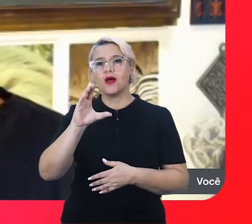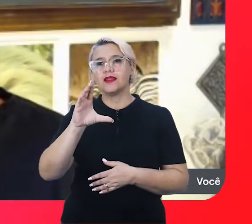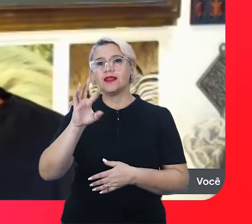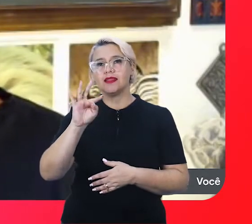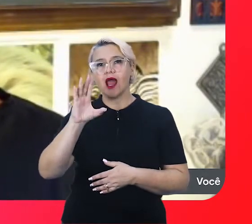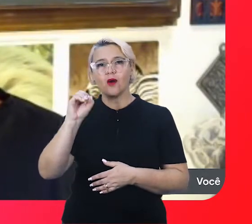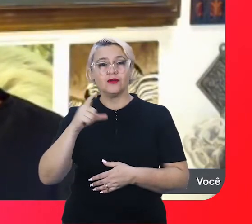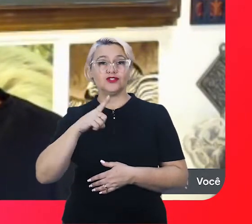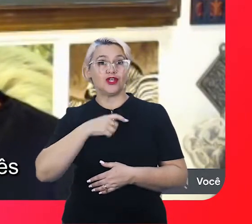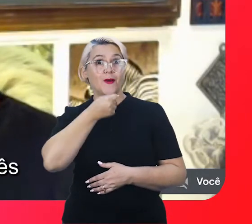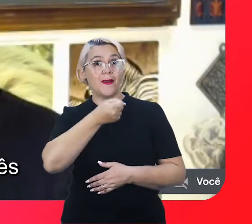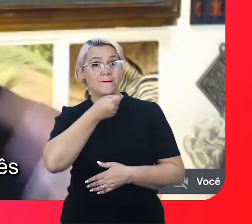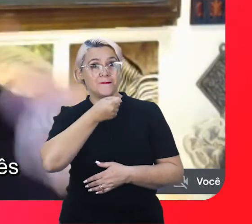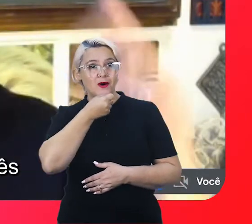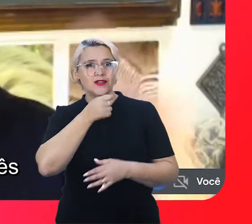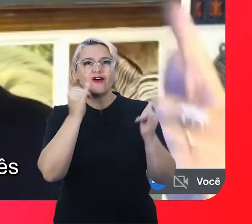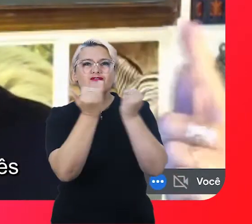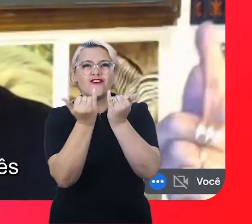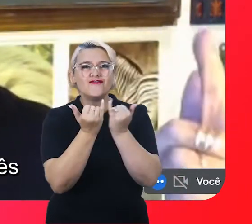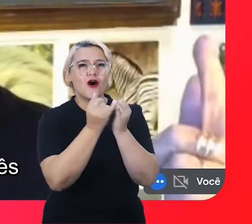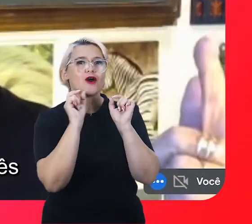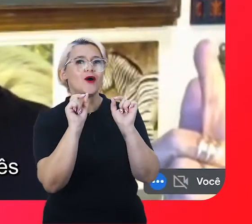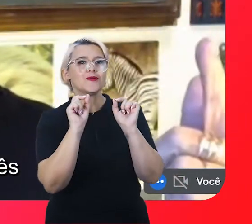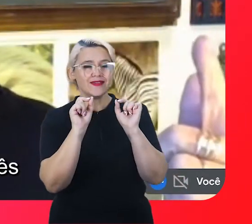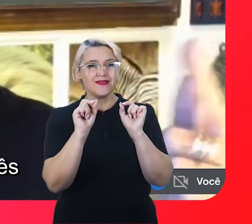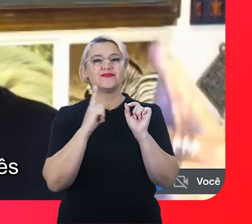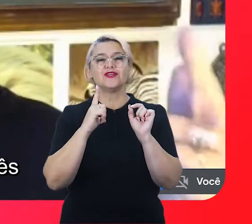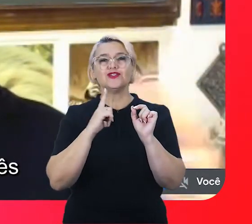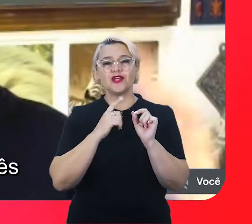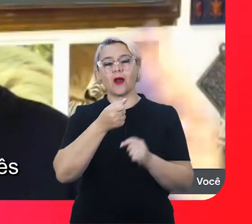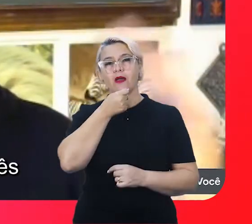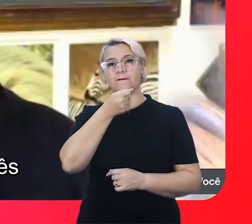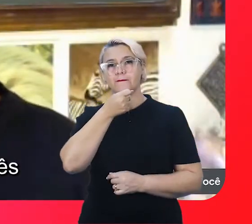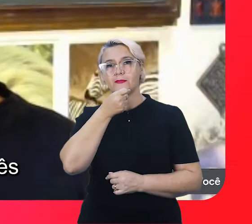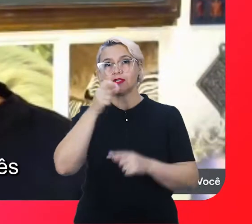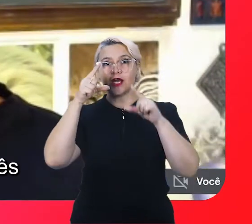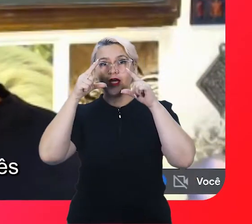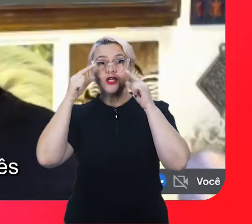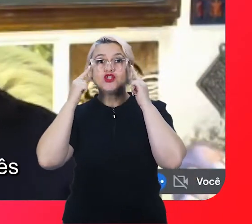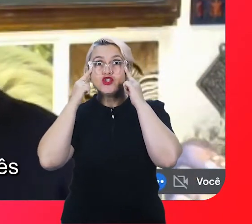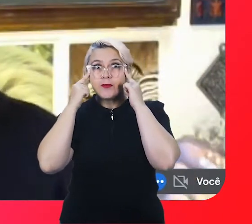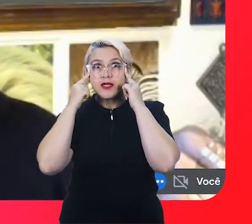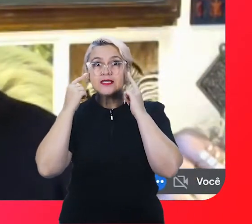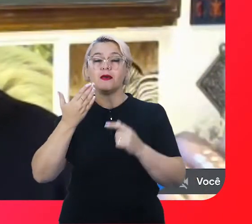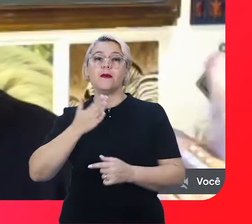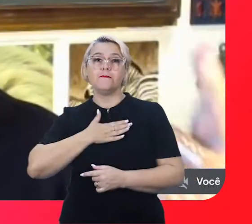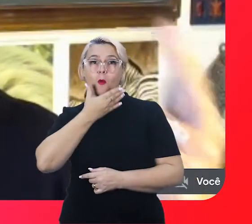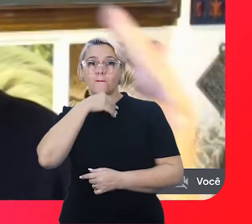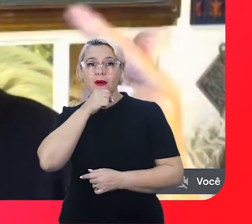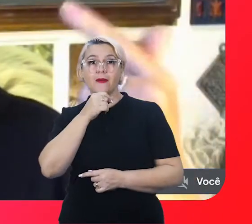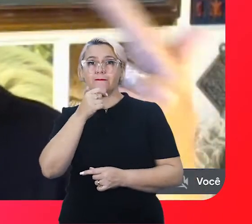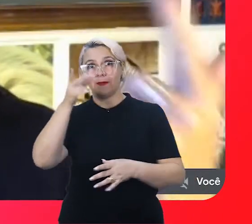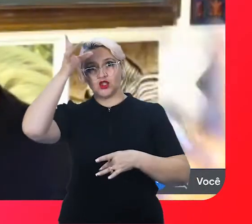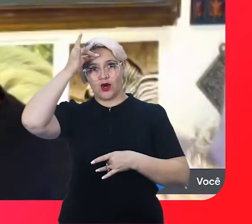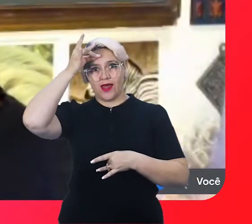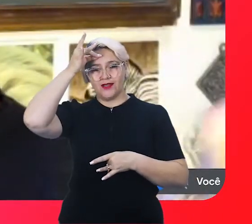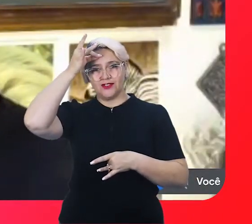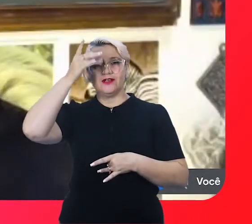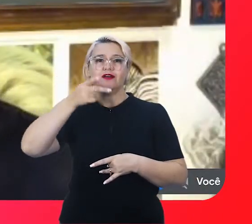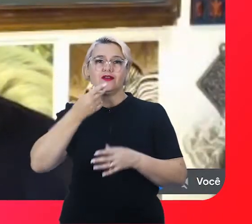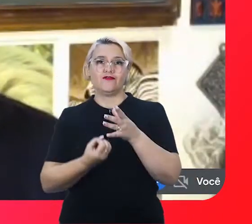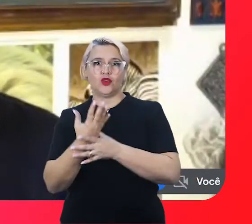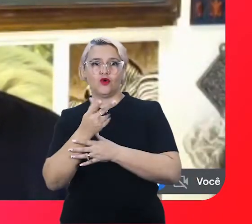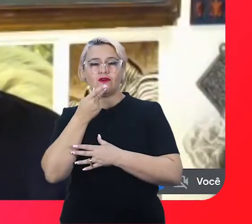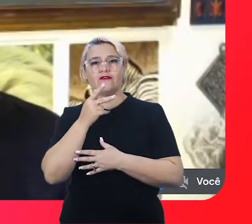até um repórter, a fofoca era feita por um repórter japonês que meu pai criou, que se chamava